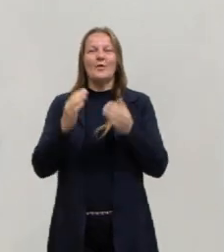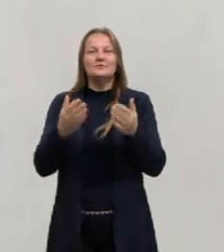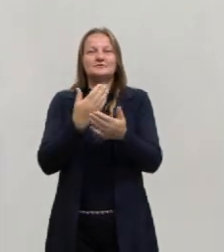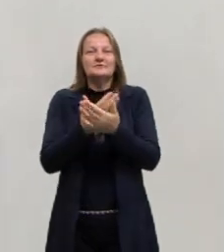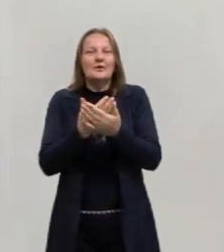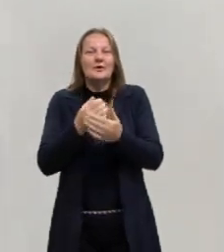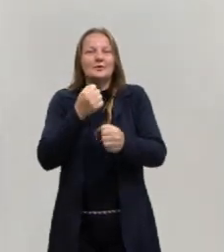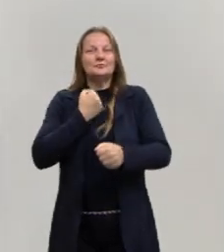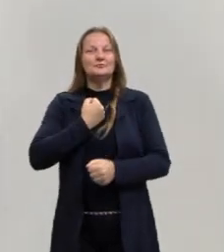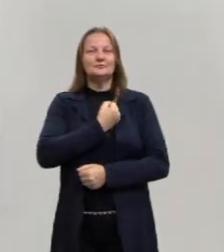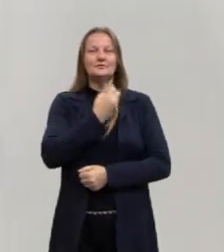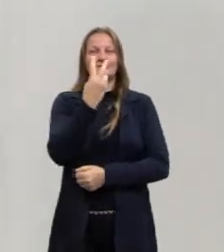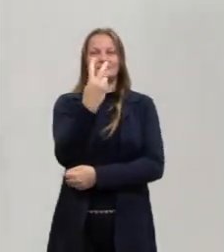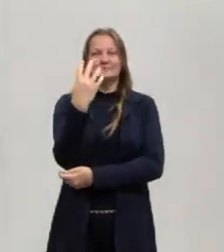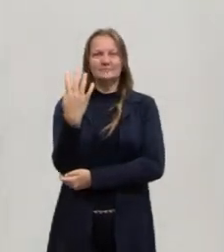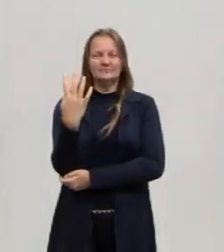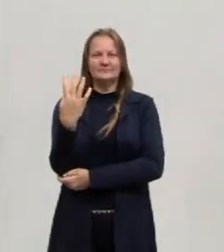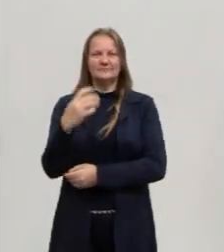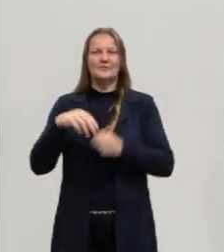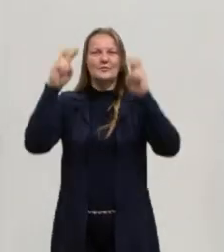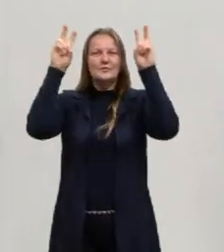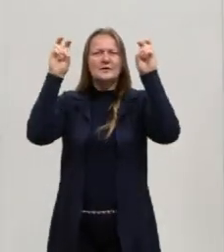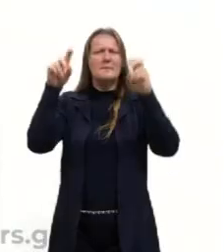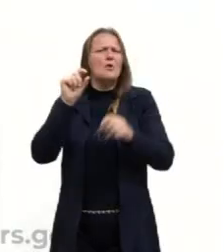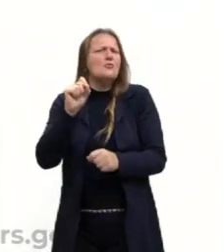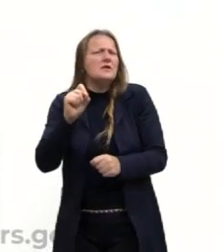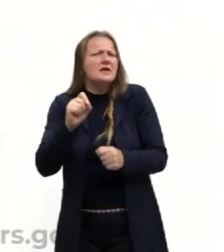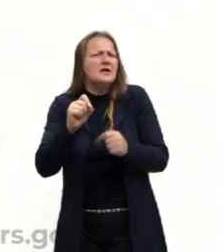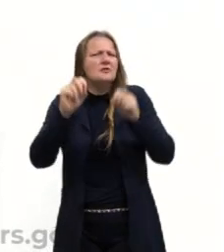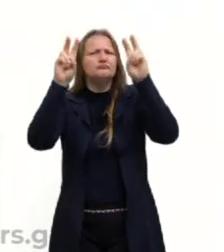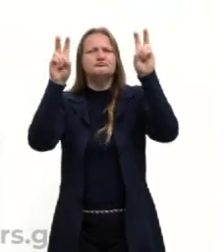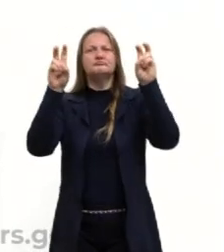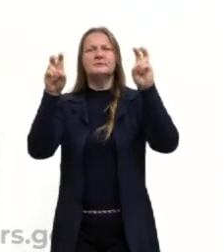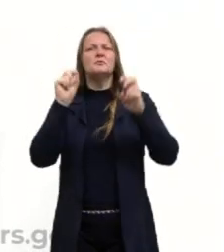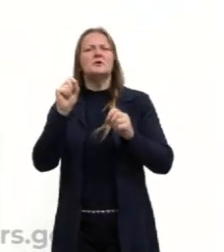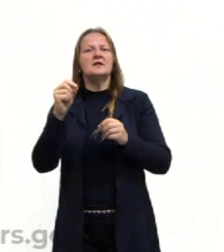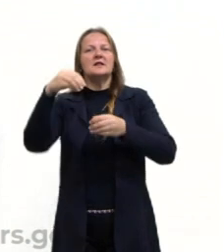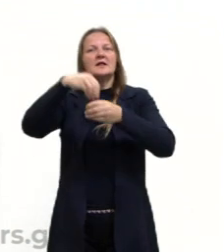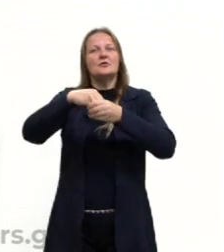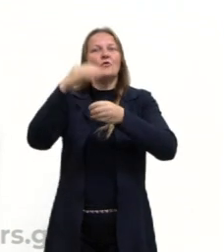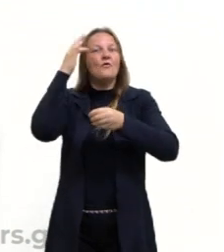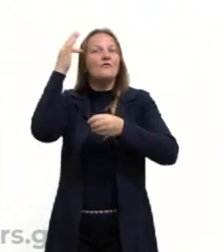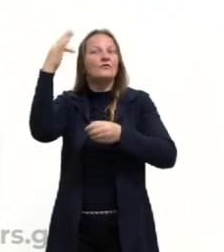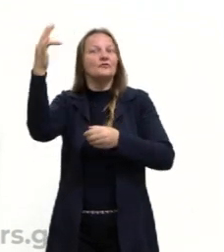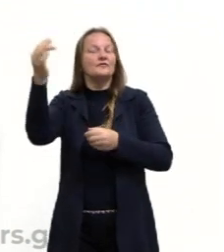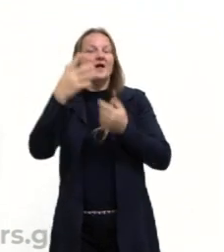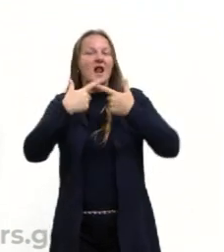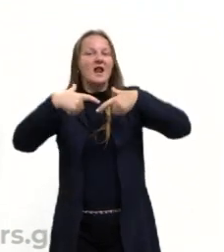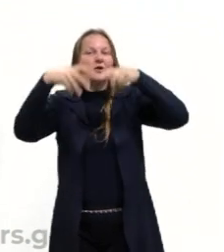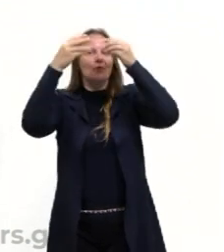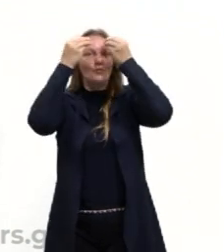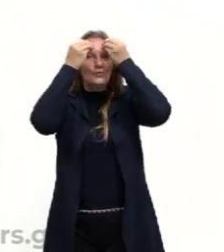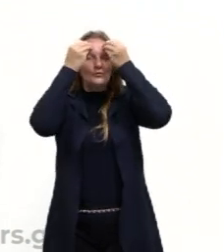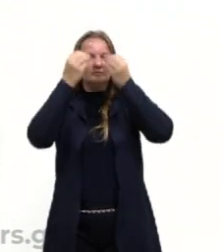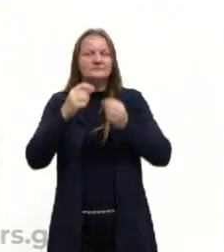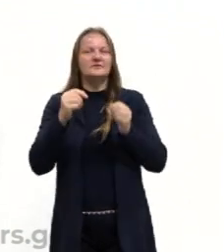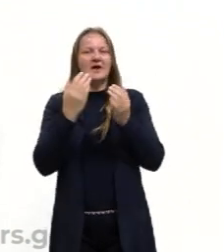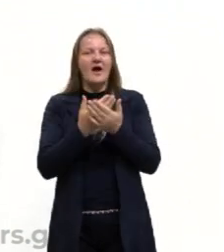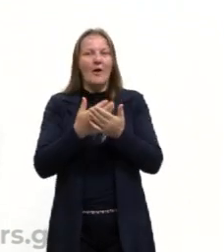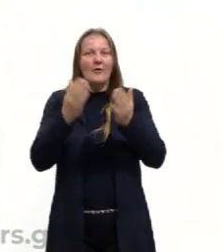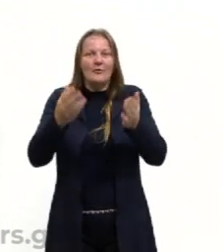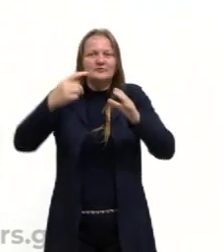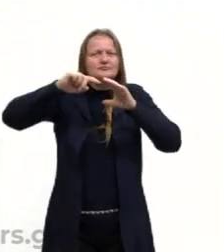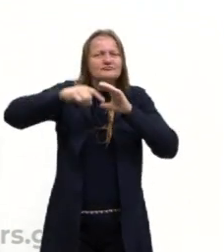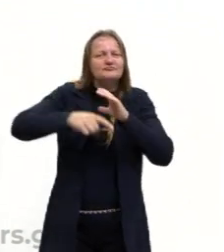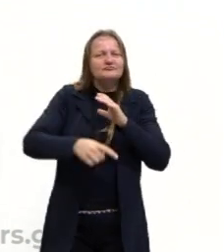24 e o tema é do que trata filosofia da linguagem isso que vamos discorrer durante a sala de hoje de filosofia